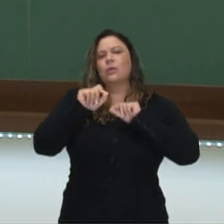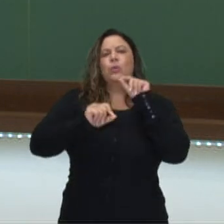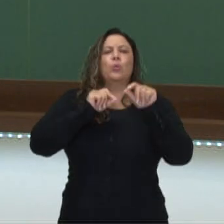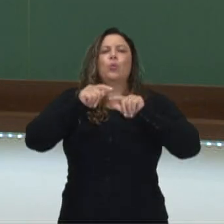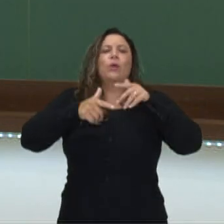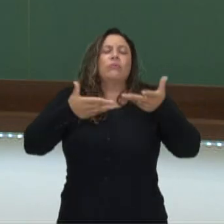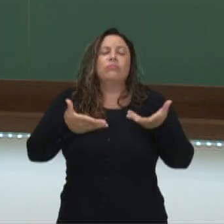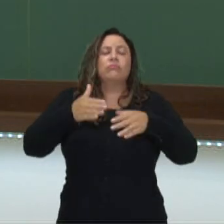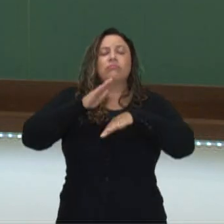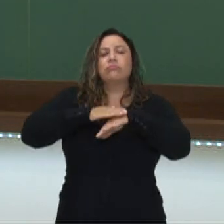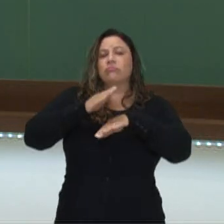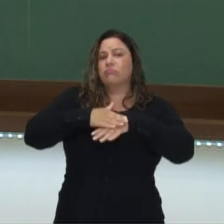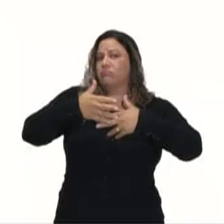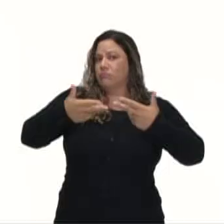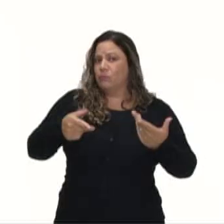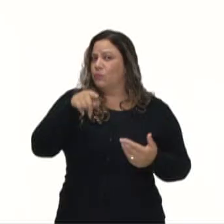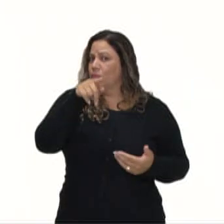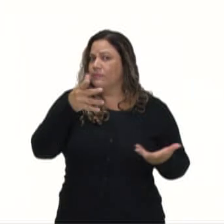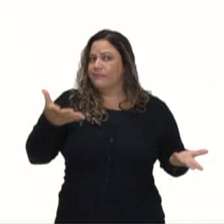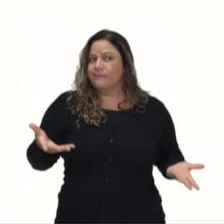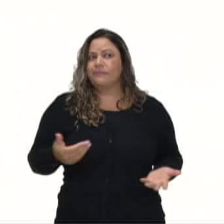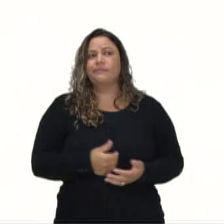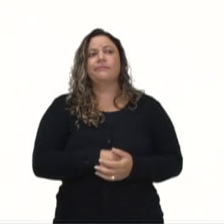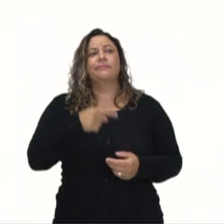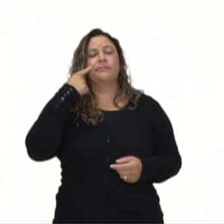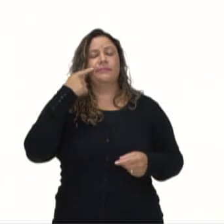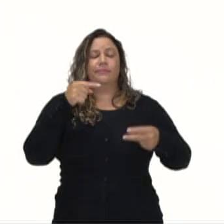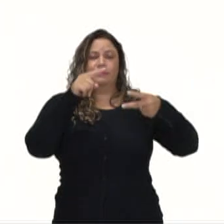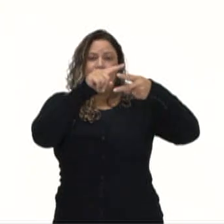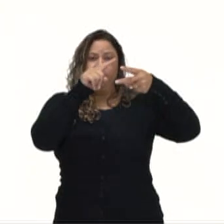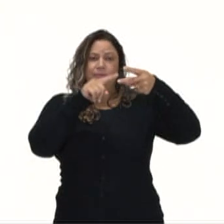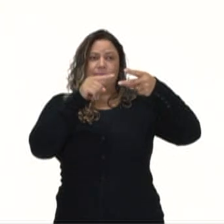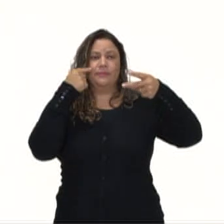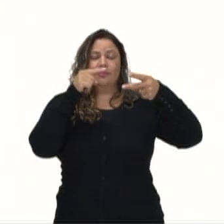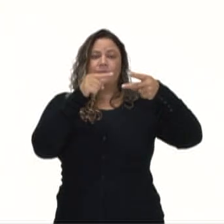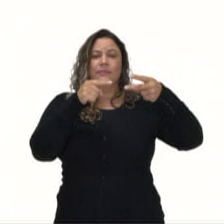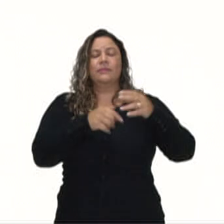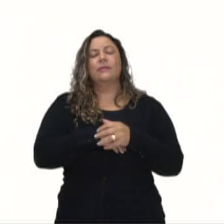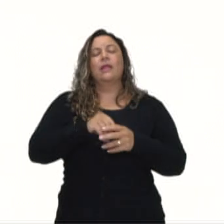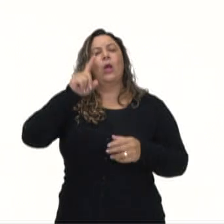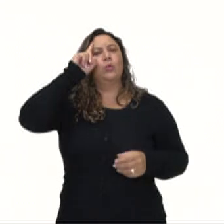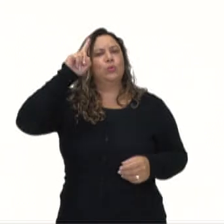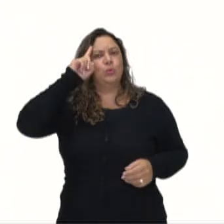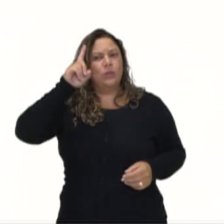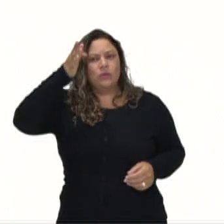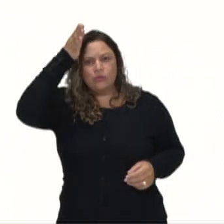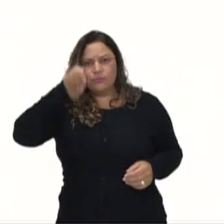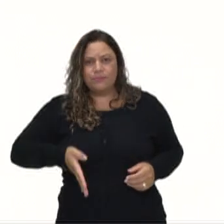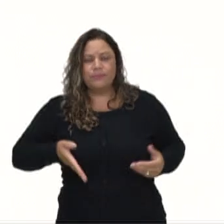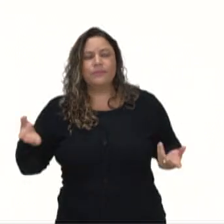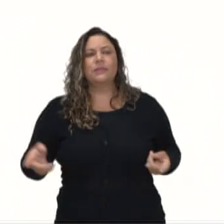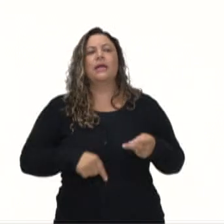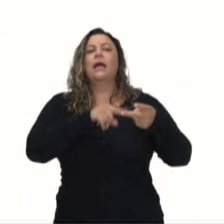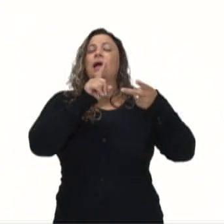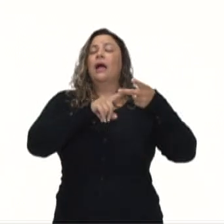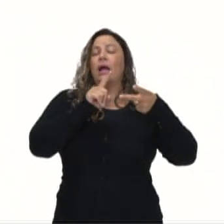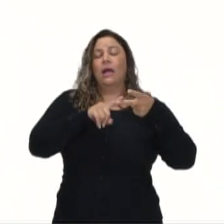você faz, que são average, everyday habits, hábitos do seu dia a dia, e aquelas que